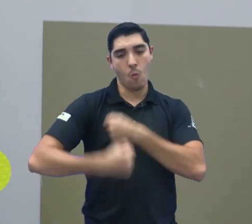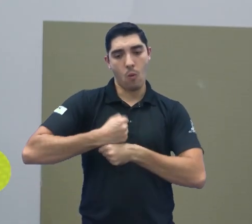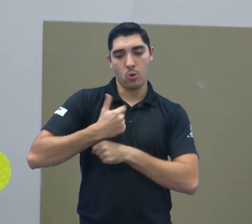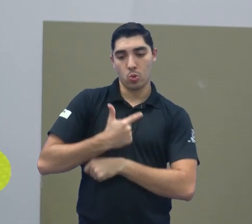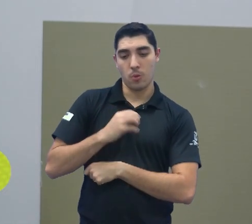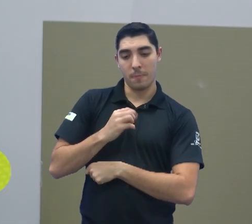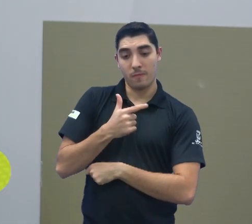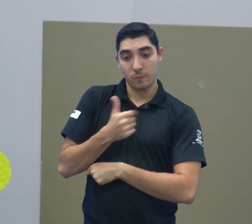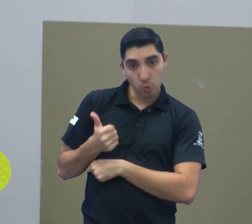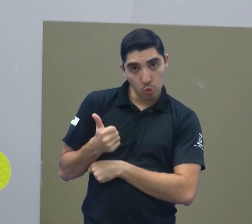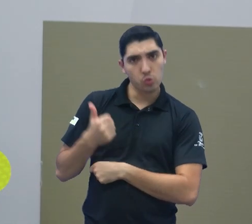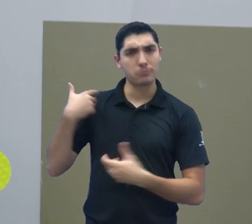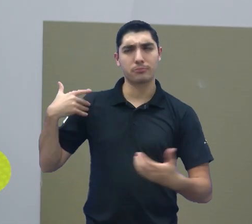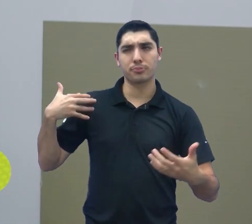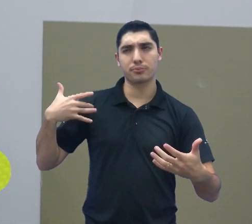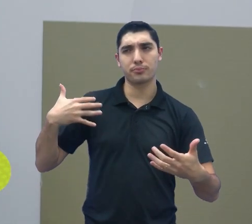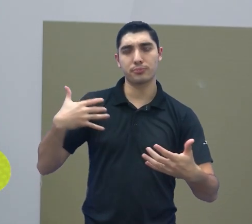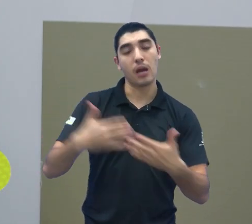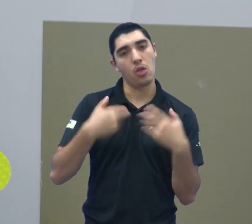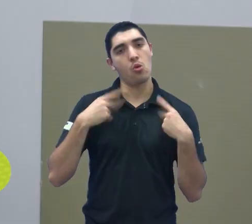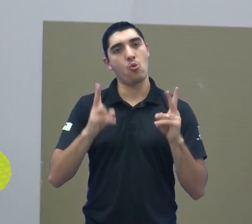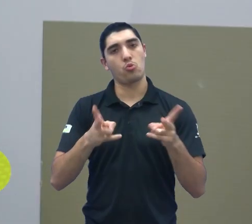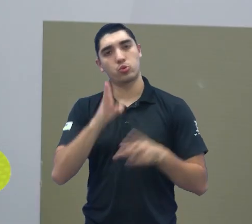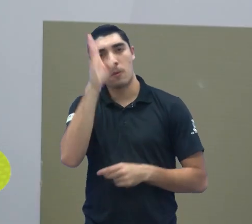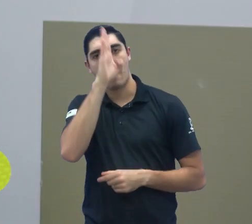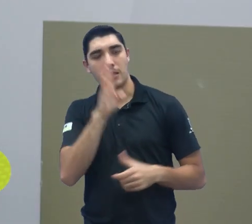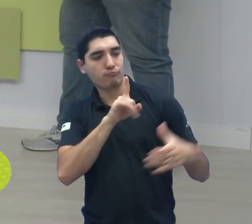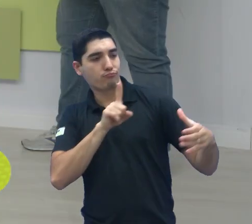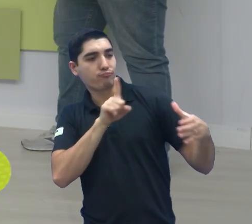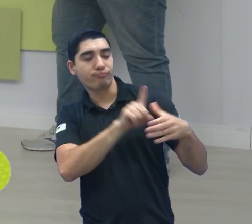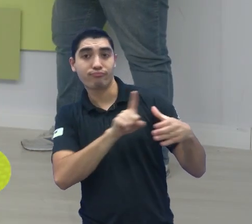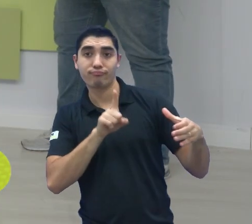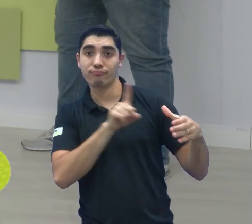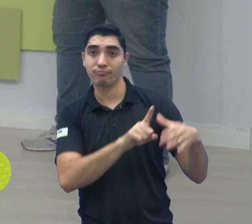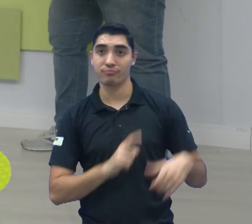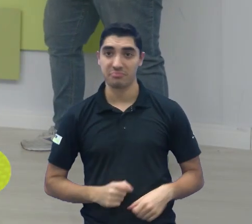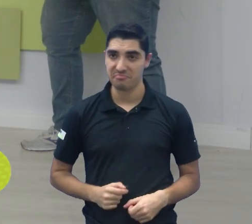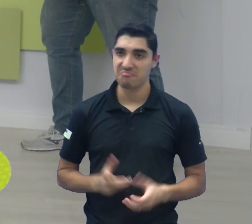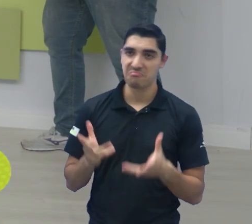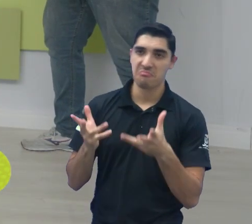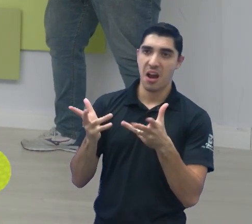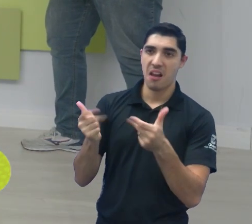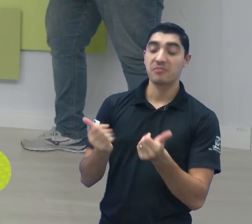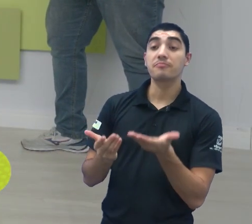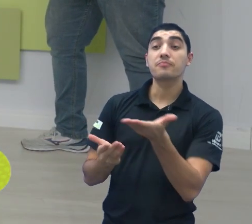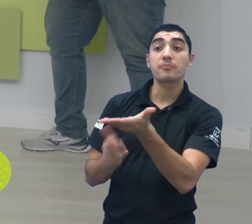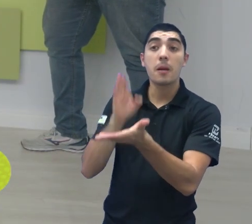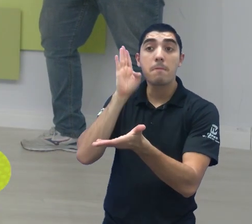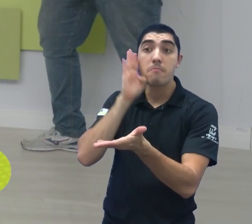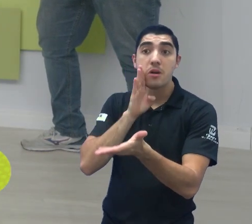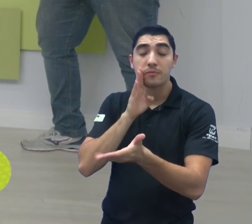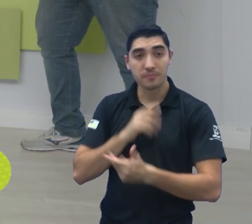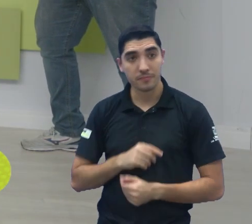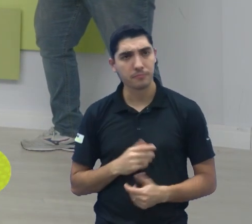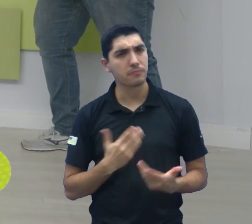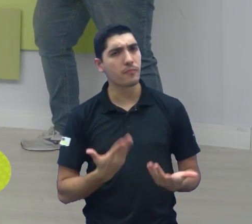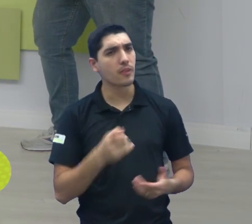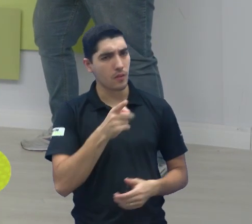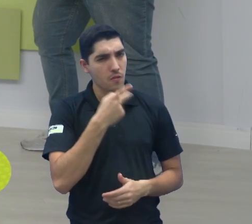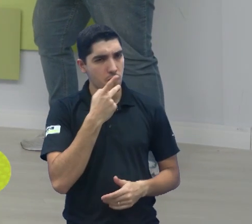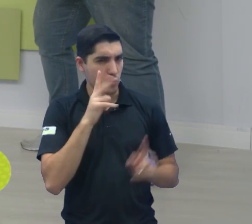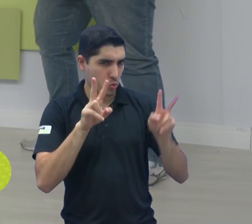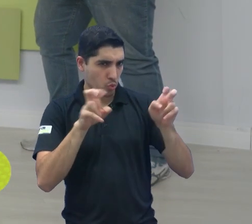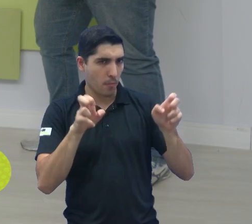como técnico da seleção brasileira nessa classe, na classe BC3. Maravilha. Diz aí, Paulito. Sim, a bocha paralímpica é